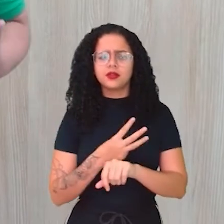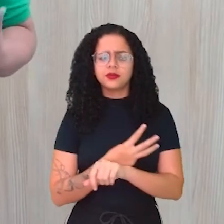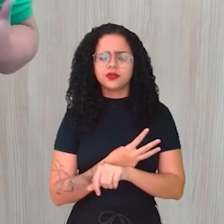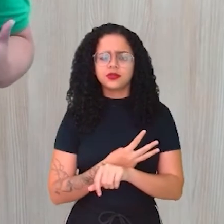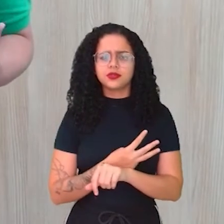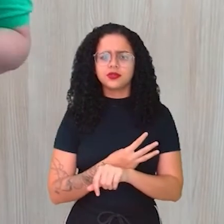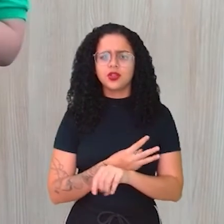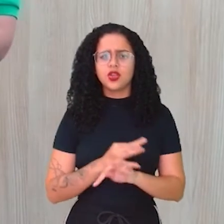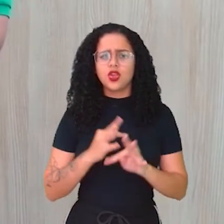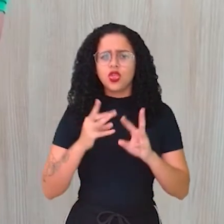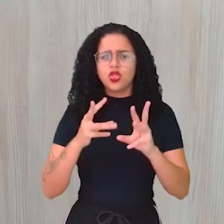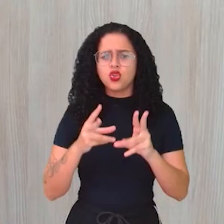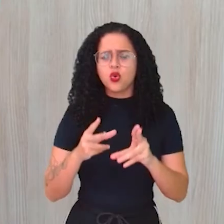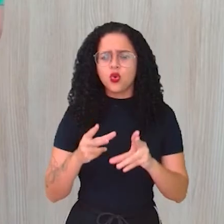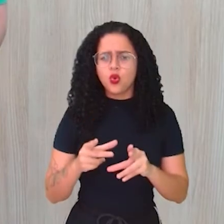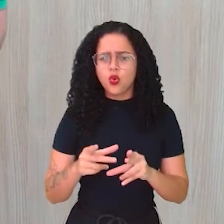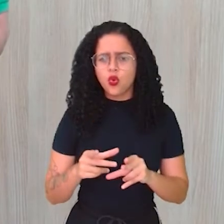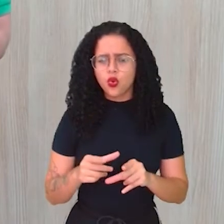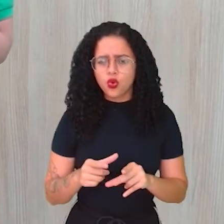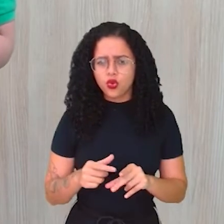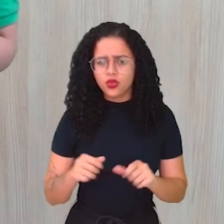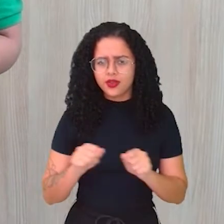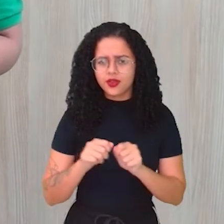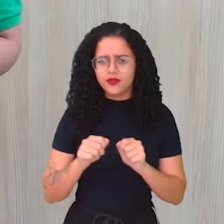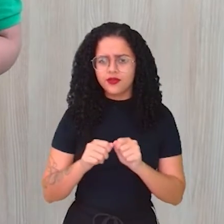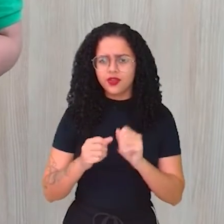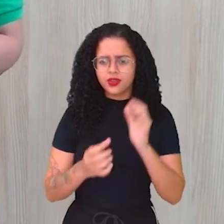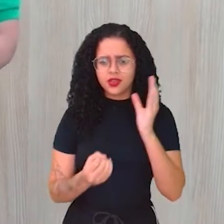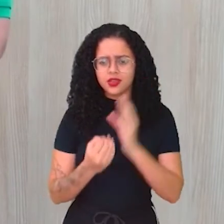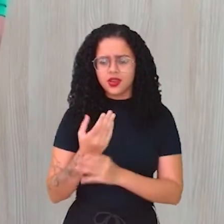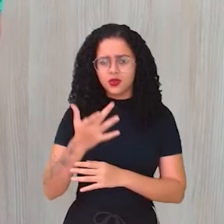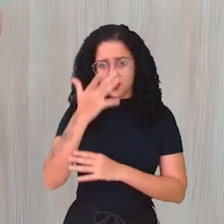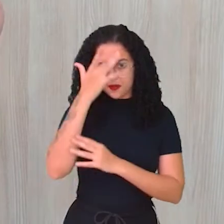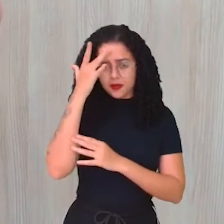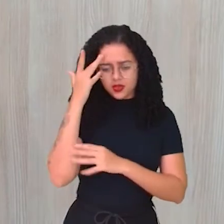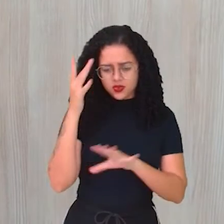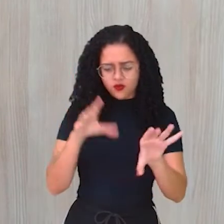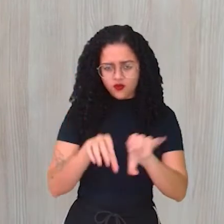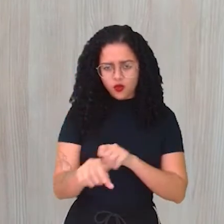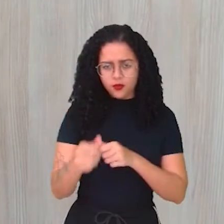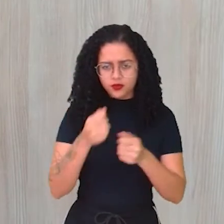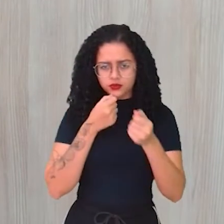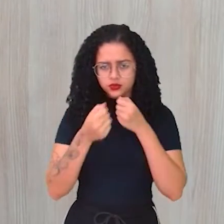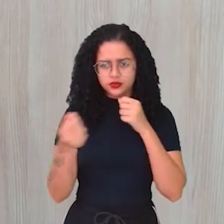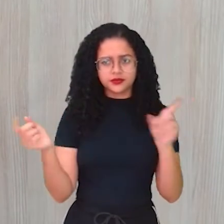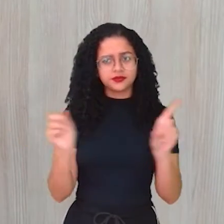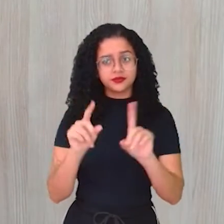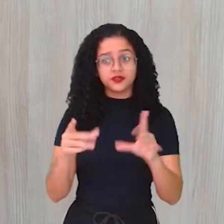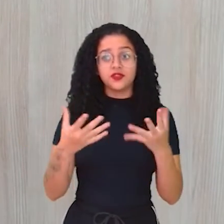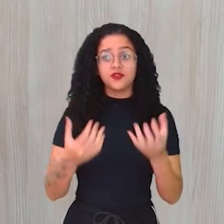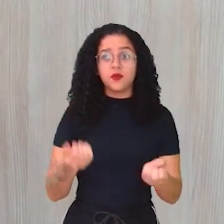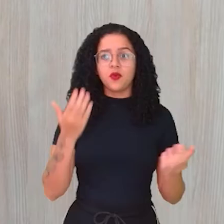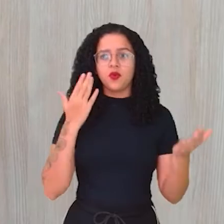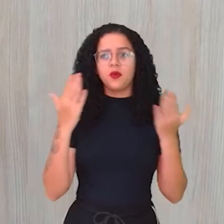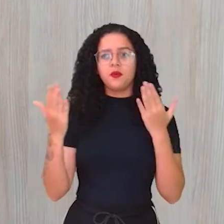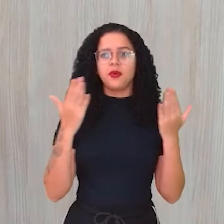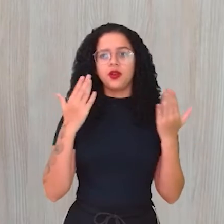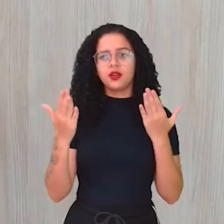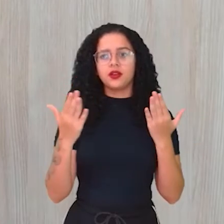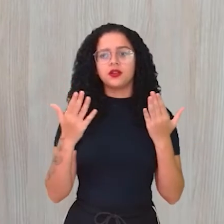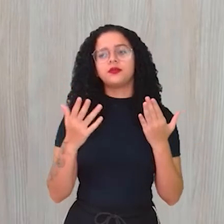que chega para a gente é feita por um jornalista. Exatamente. Não é verdade? Né? E a gente vai começar a ver agora uma comparação, não é isso? De